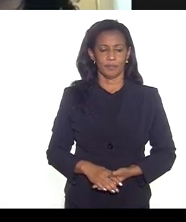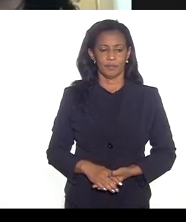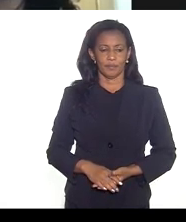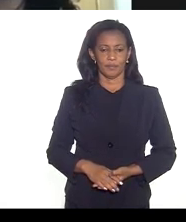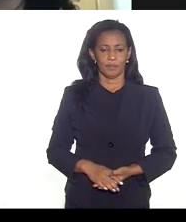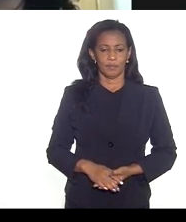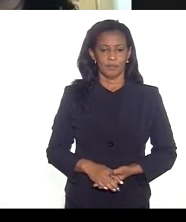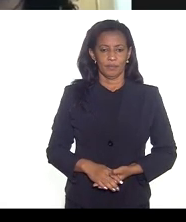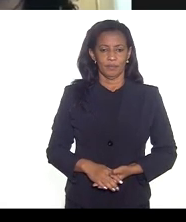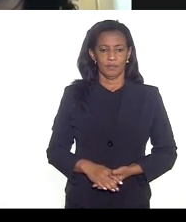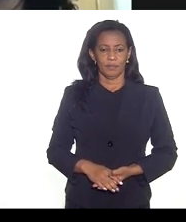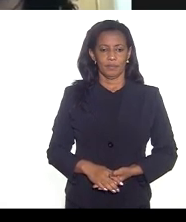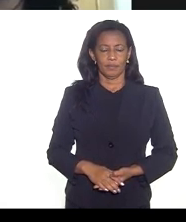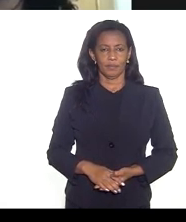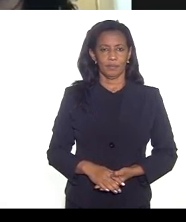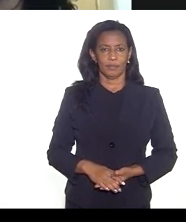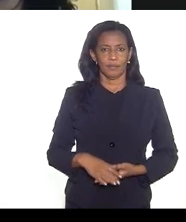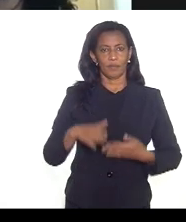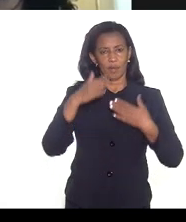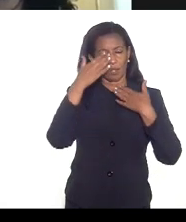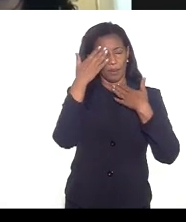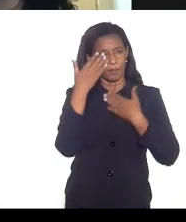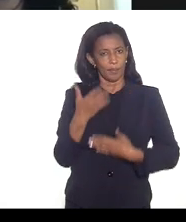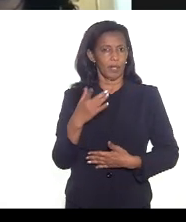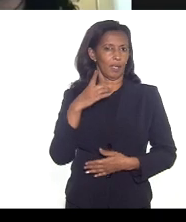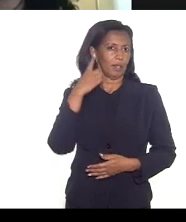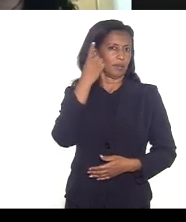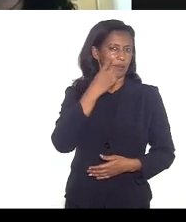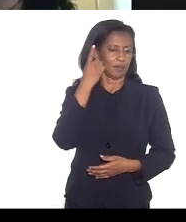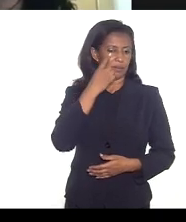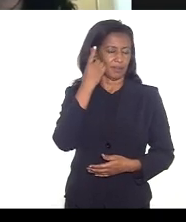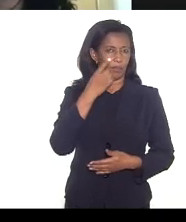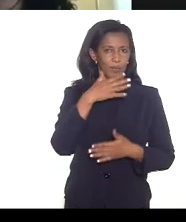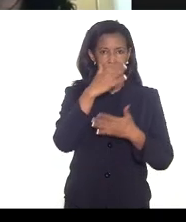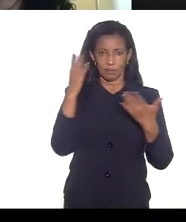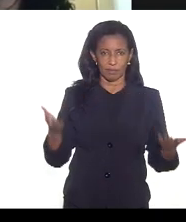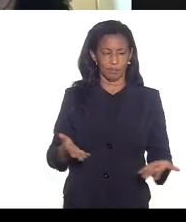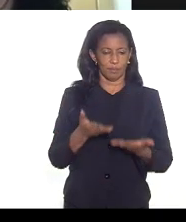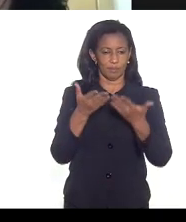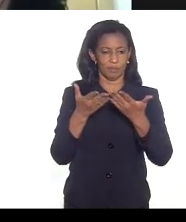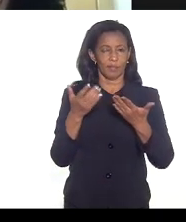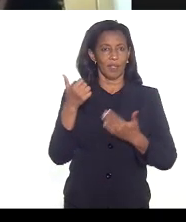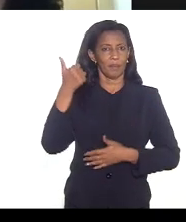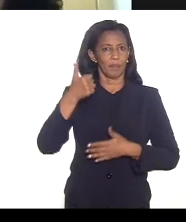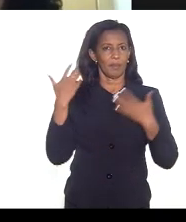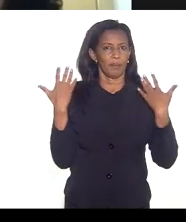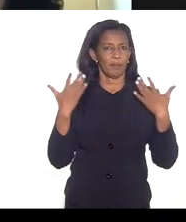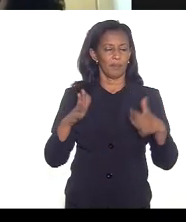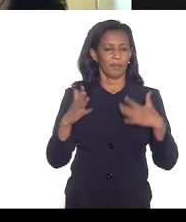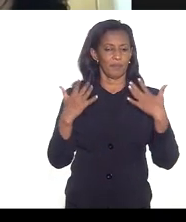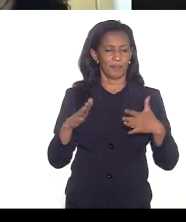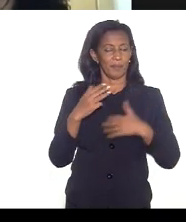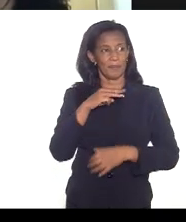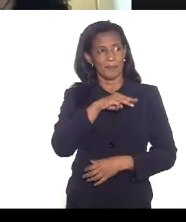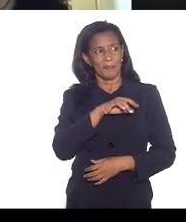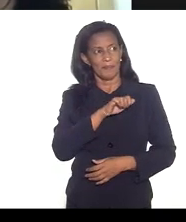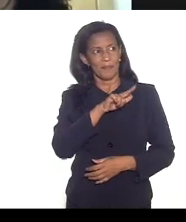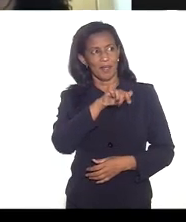é obrigado a deputada Martha Rocha mas ele táxi eu queria ficando parabenizar minha larga